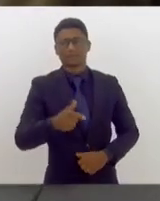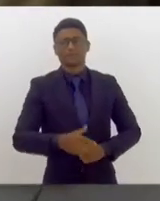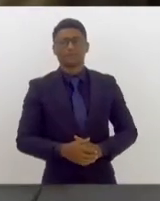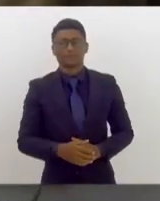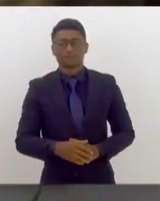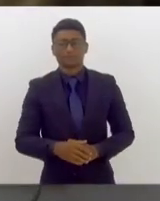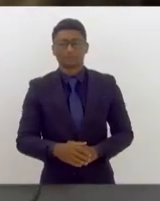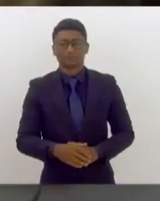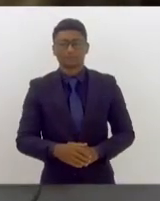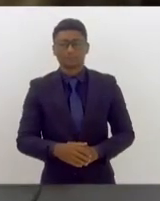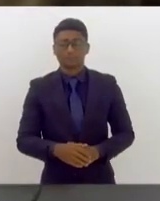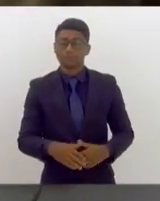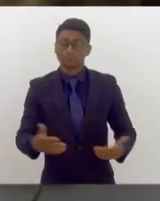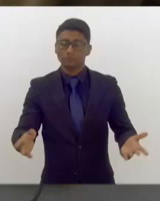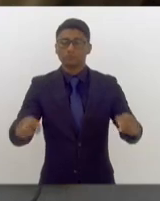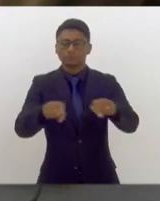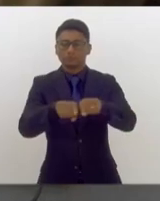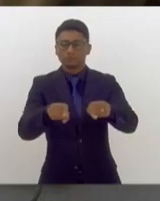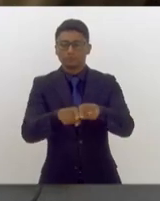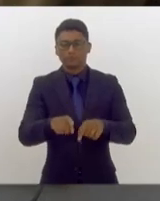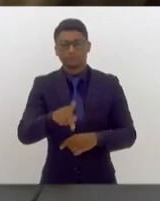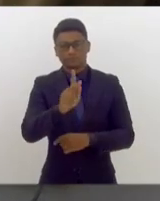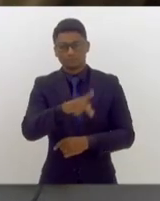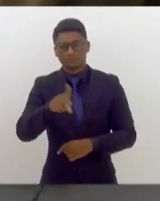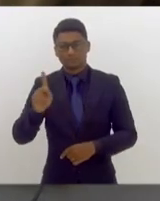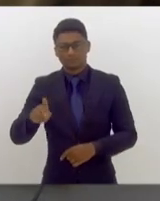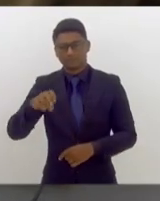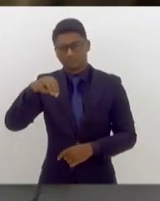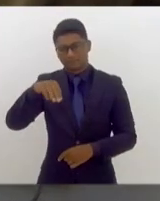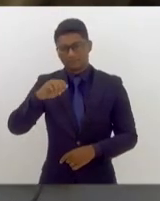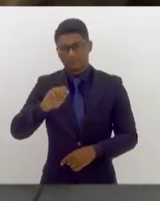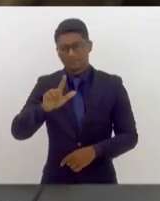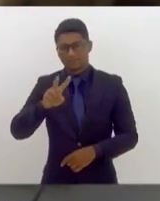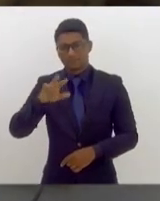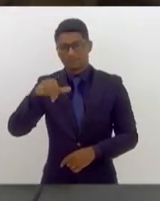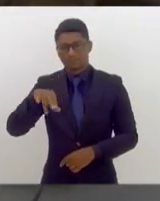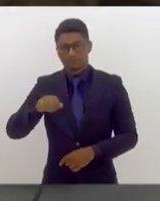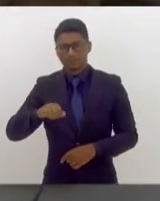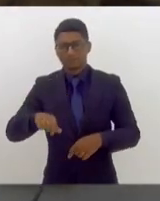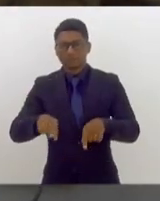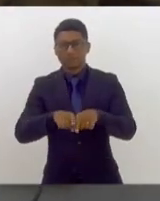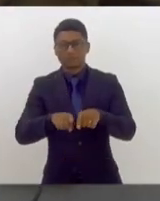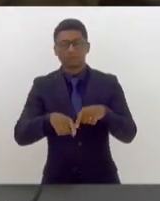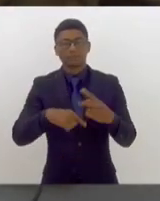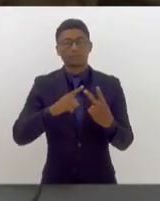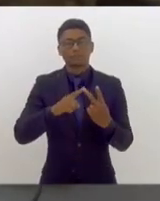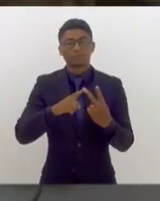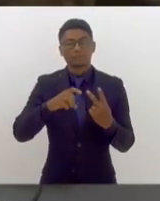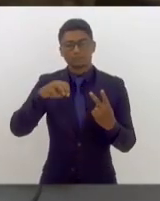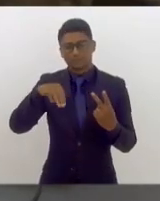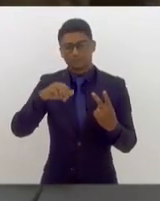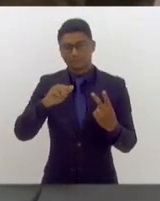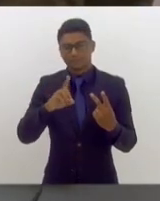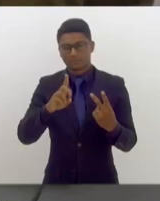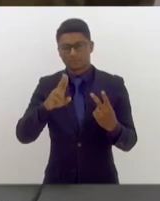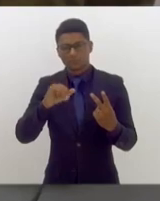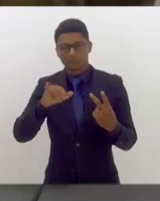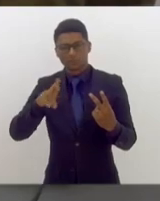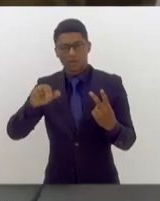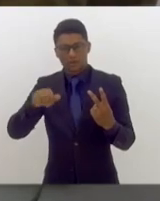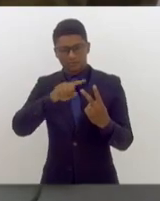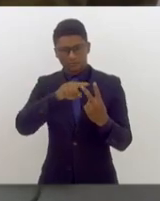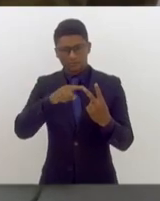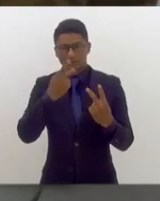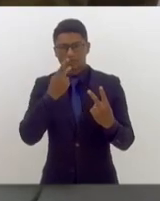Por outro lado, como foi dito tanto pela professora Malvina quanto pela professora, pelo professor Madureira, o